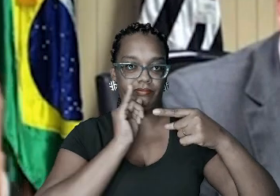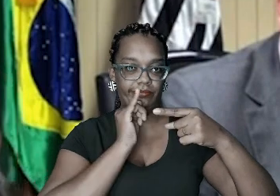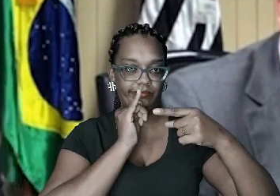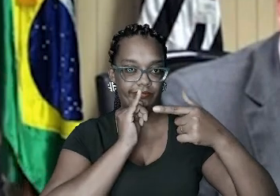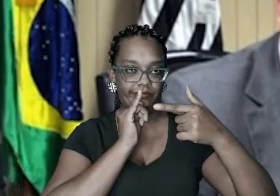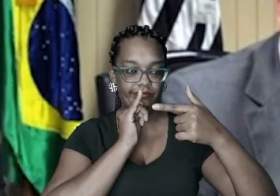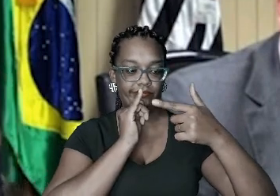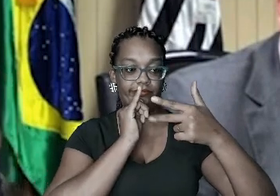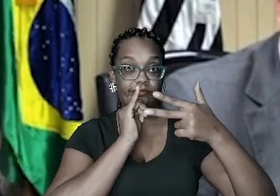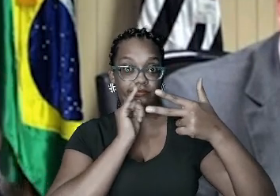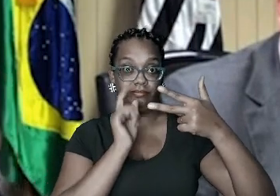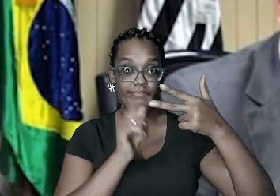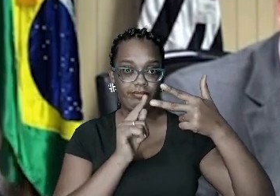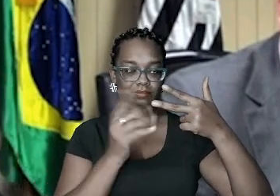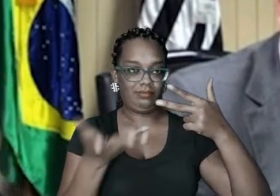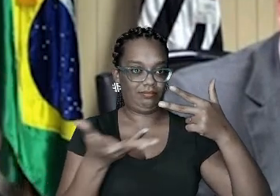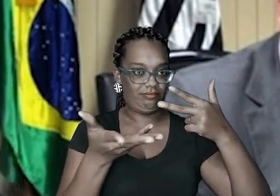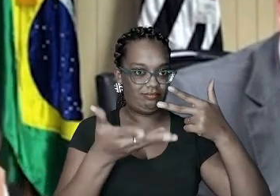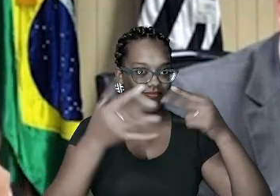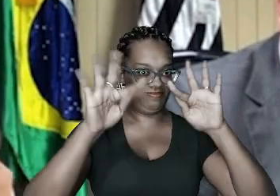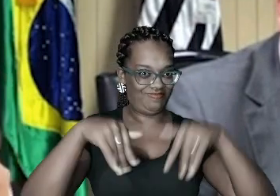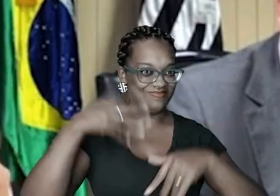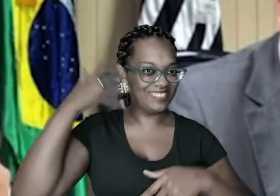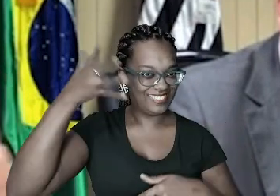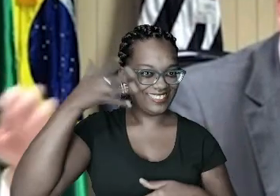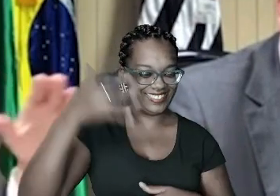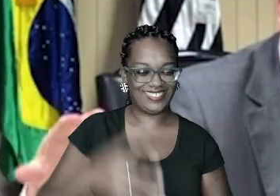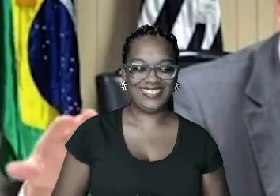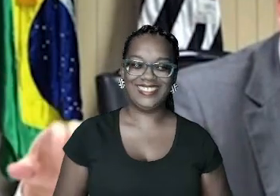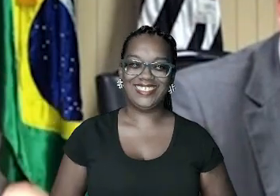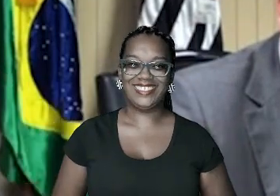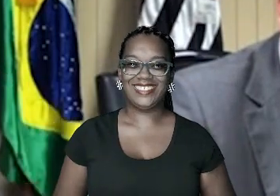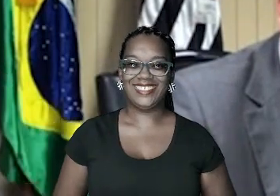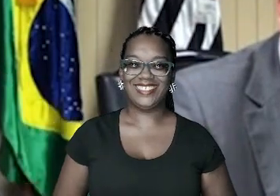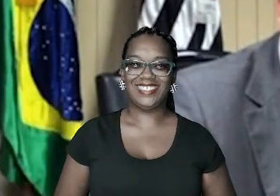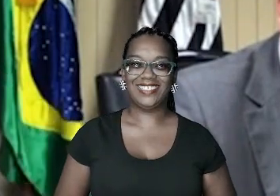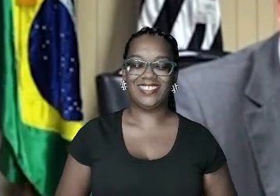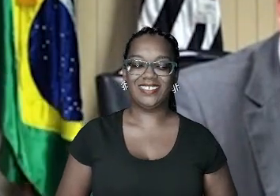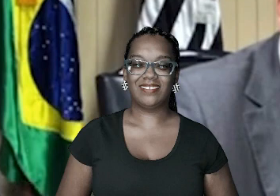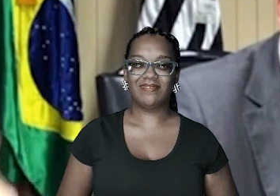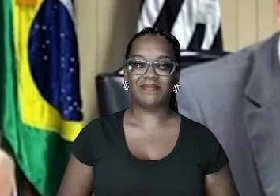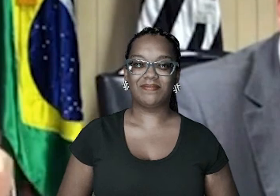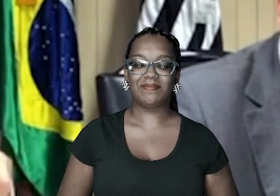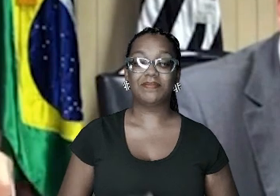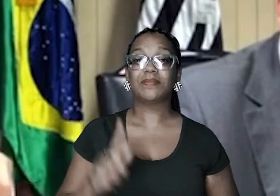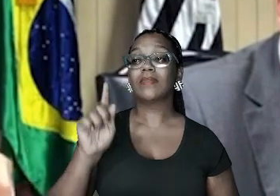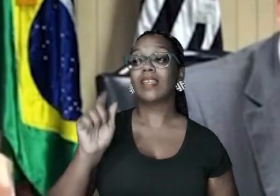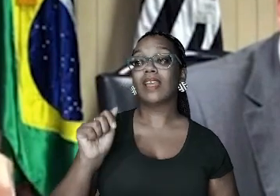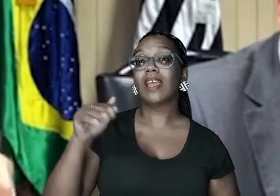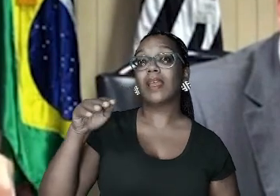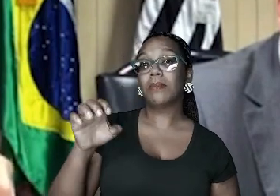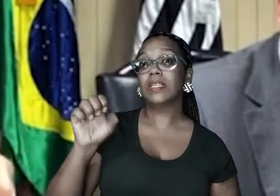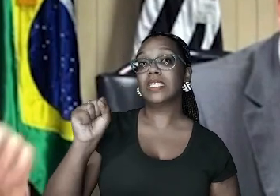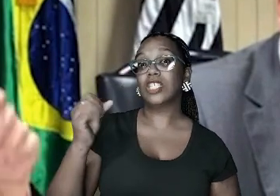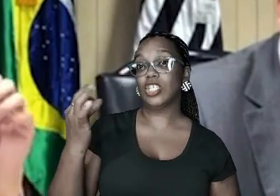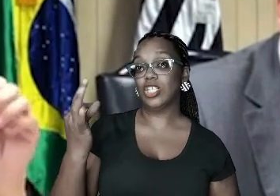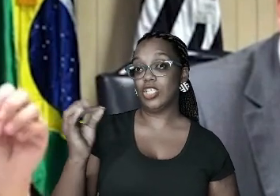Mas as coisas pioram um pouco e eu vou trazer um próximo exemplo já correndo para o encerramento da minha exposição